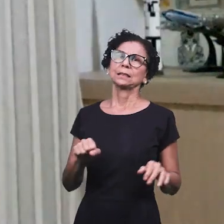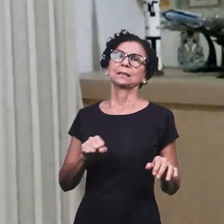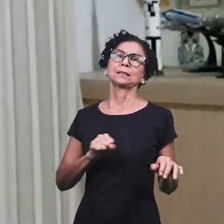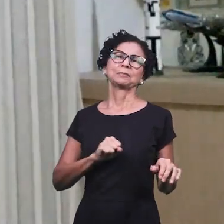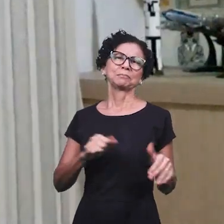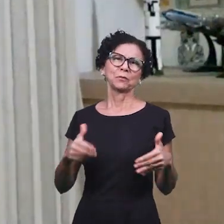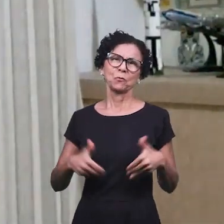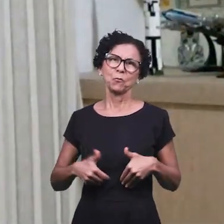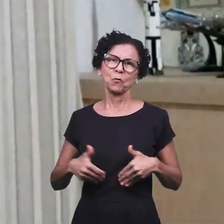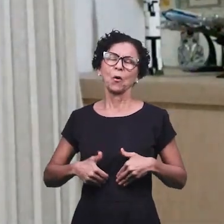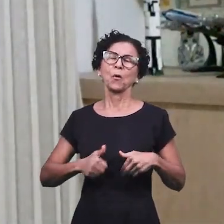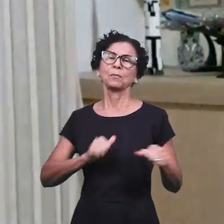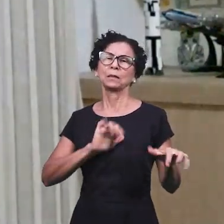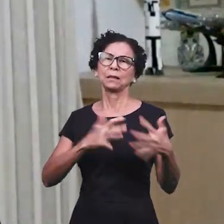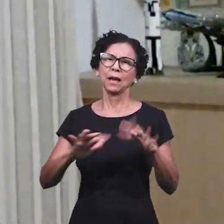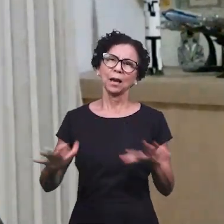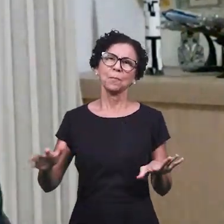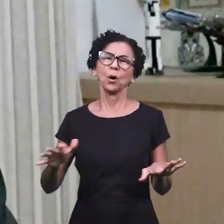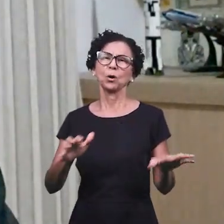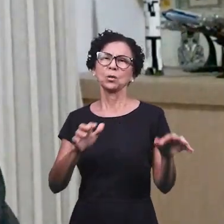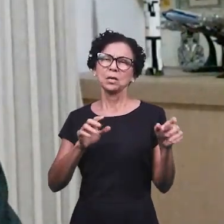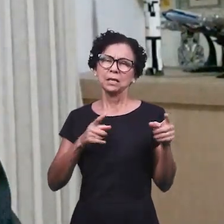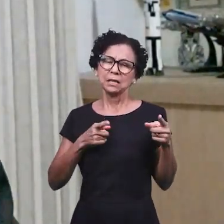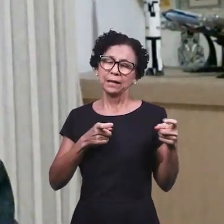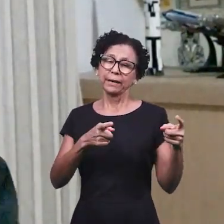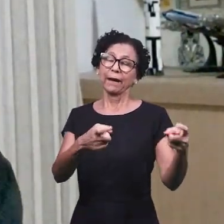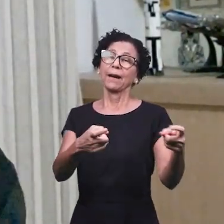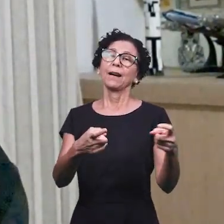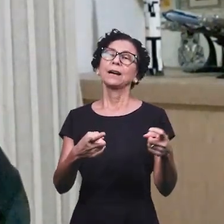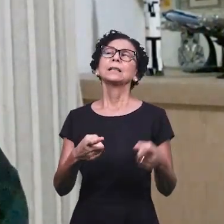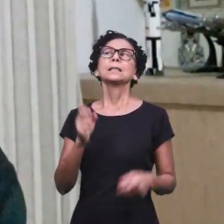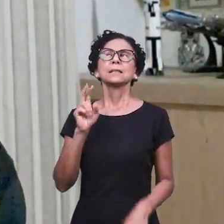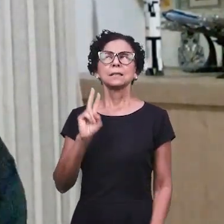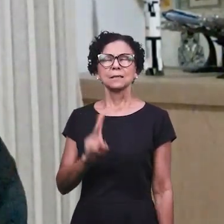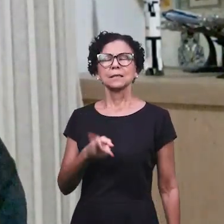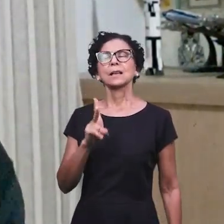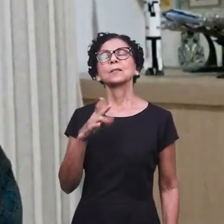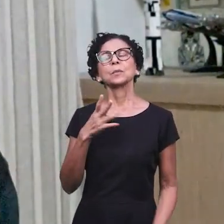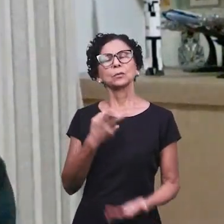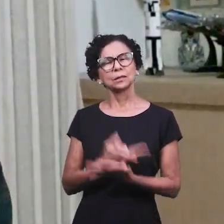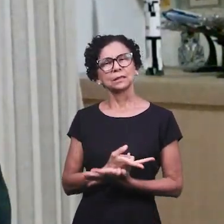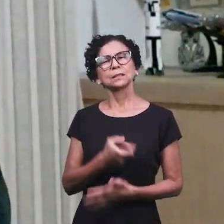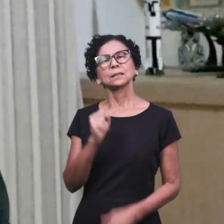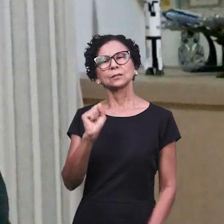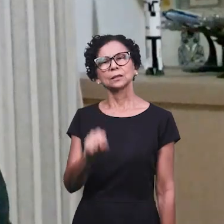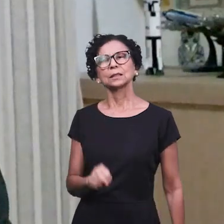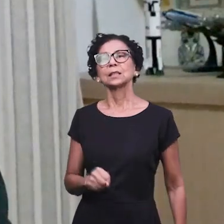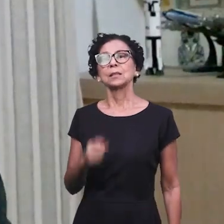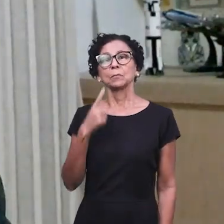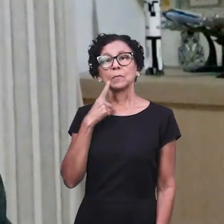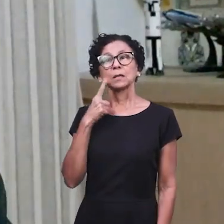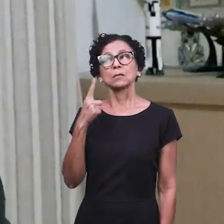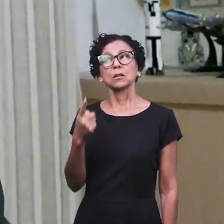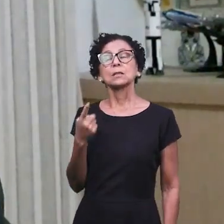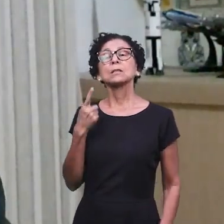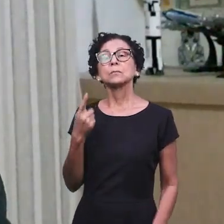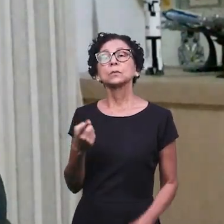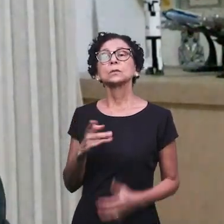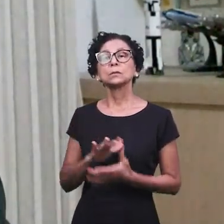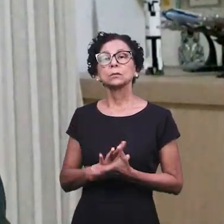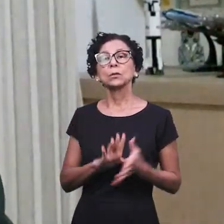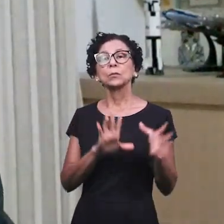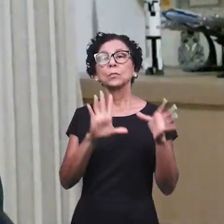Sim. Terremotos, guerras, fomes, tudo sempre aconteceu. Mas nós vemos isso como mais um